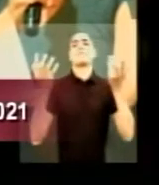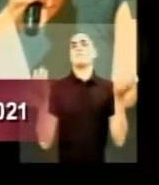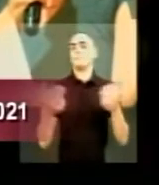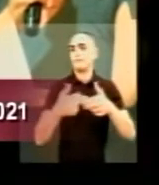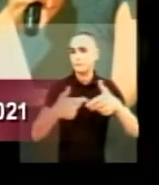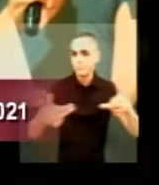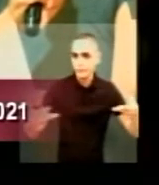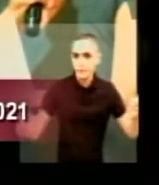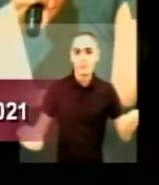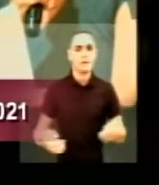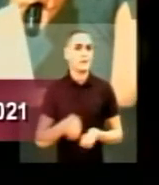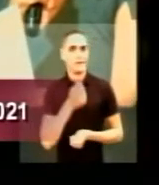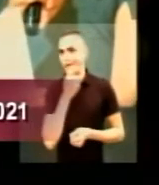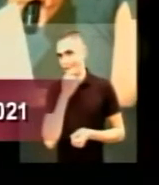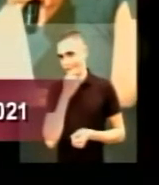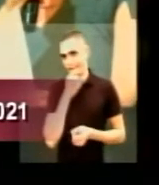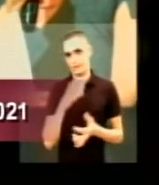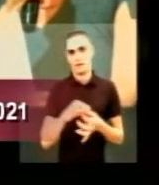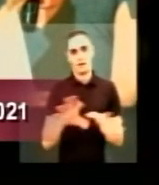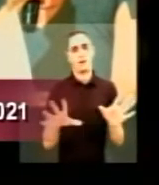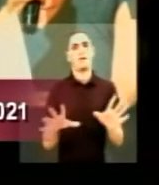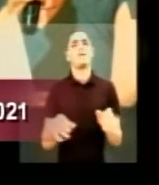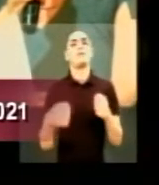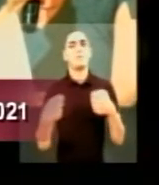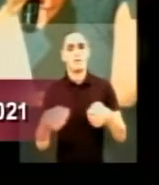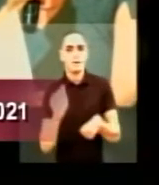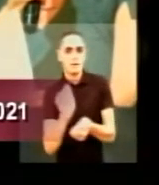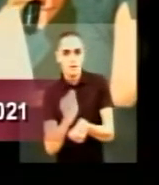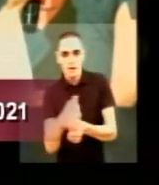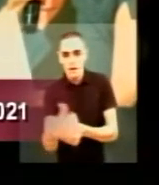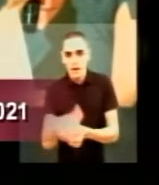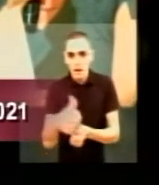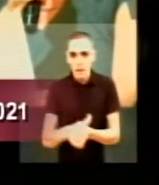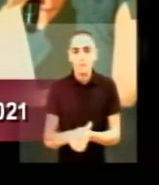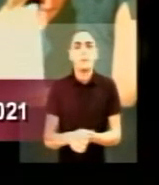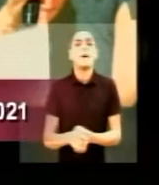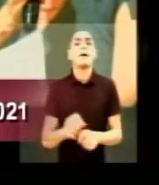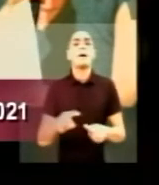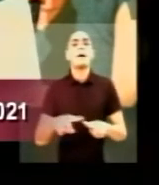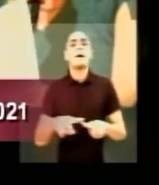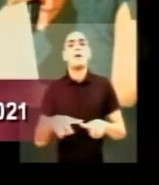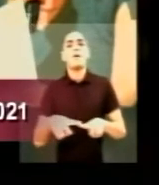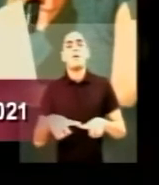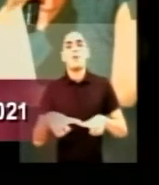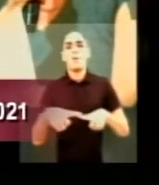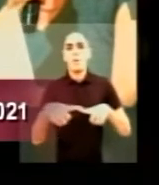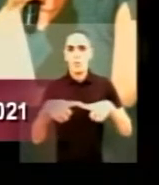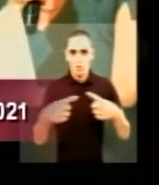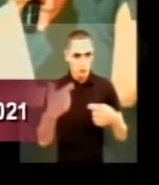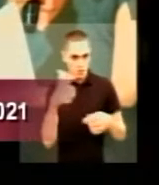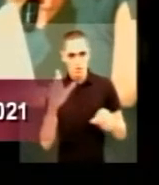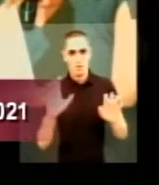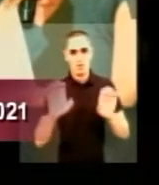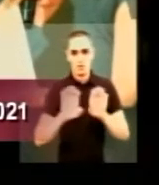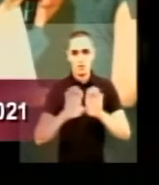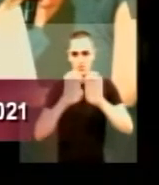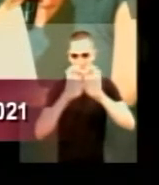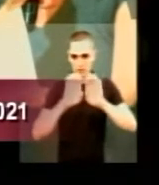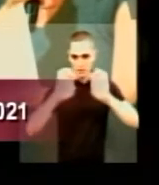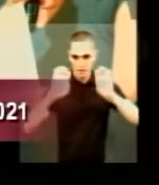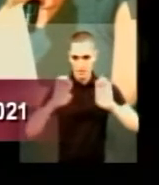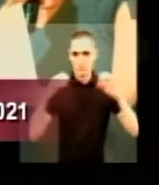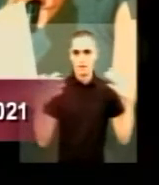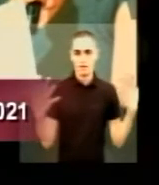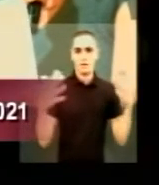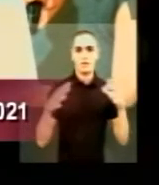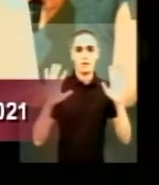comportar até 25 pessoas. Então, esses eventos, considera-se, mesmo que já estão pedidos,